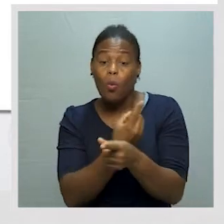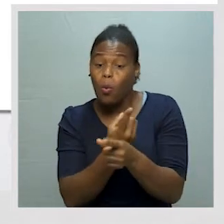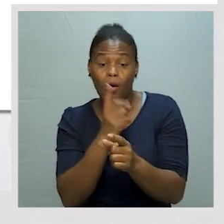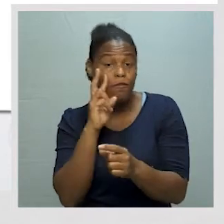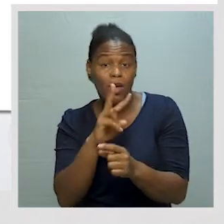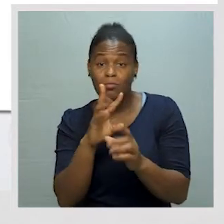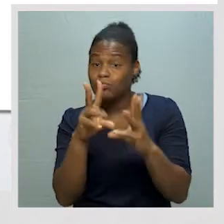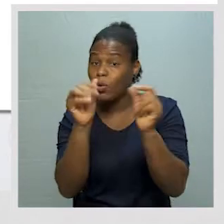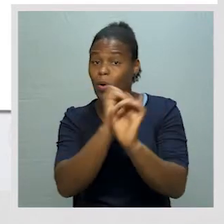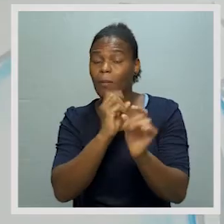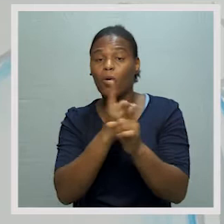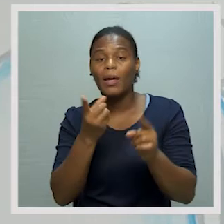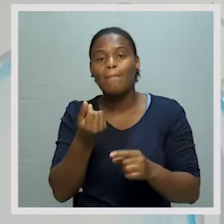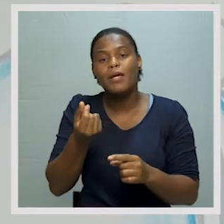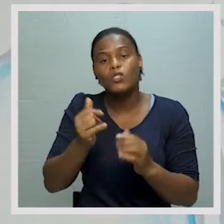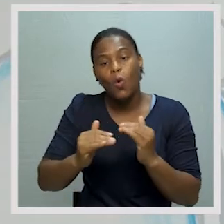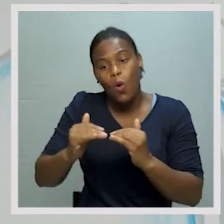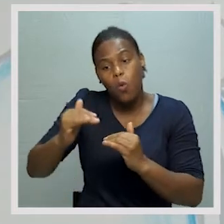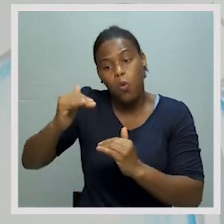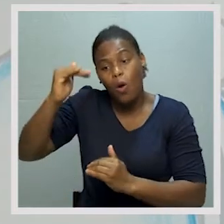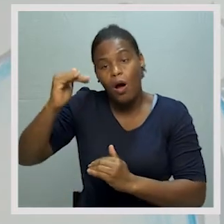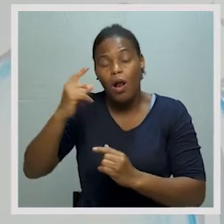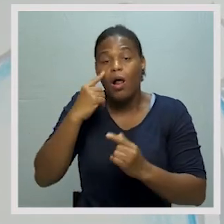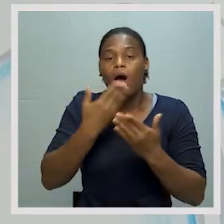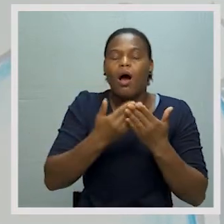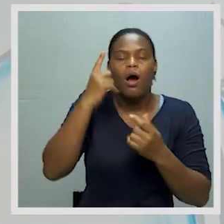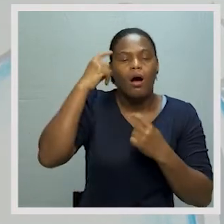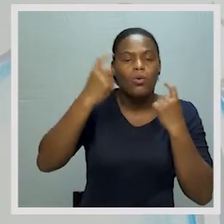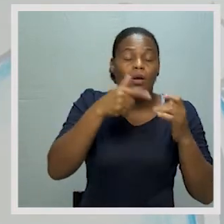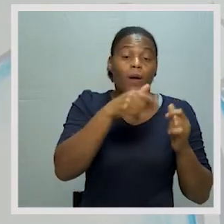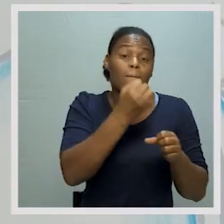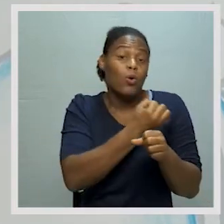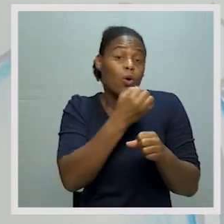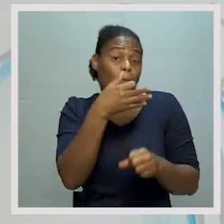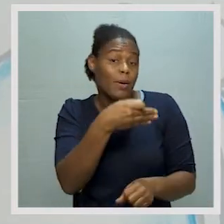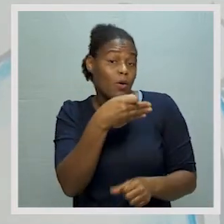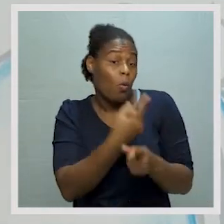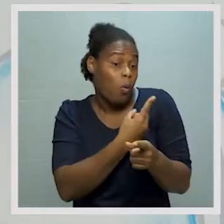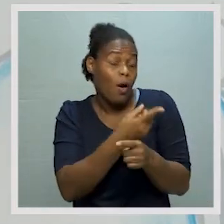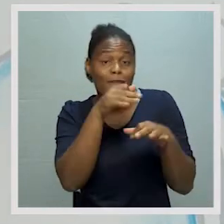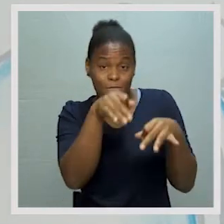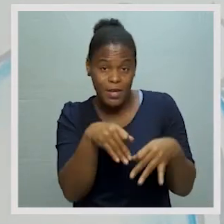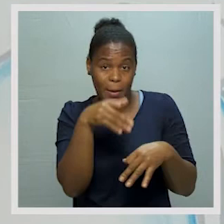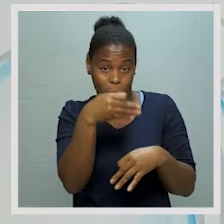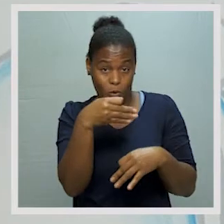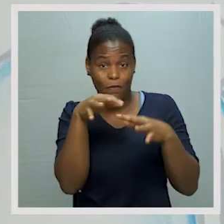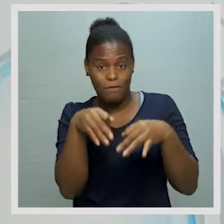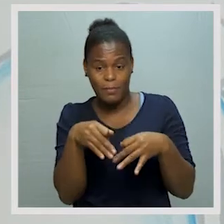temos o aumento do preço que vai refletir no produto final. Então, é